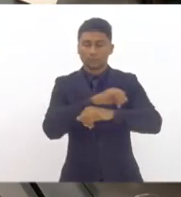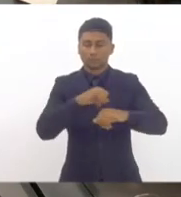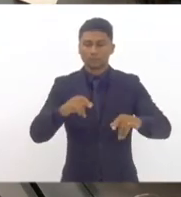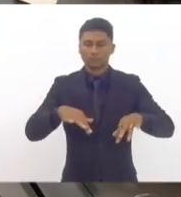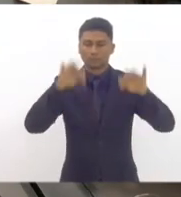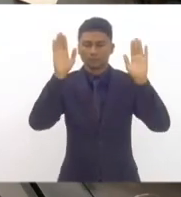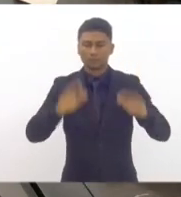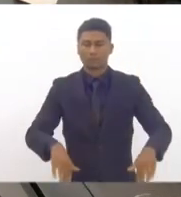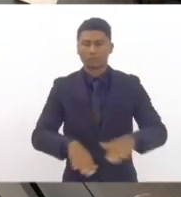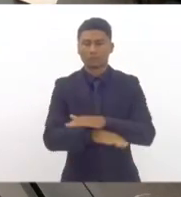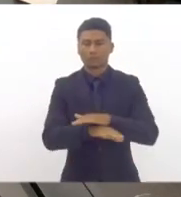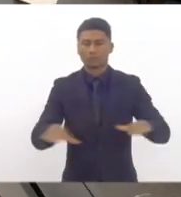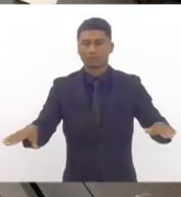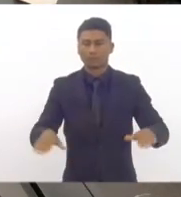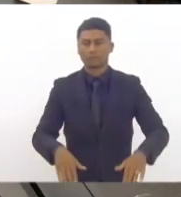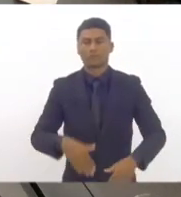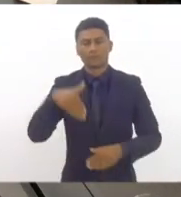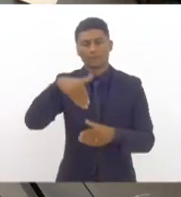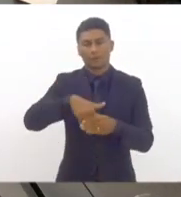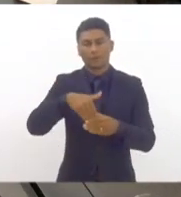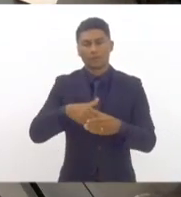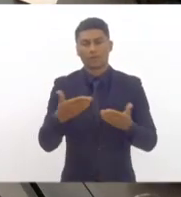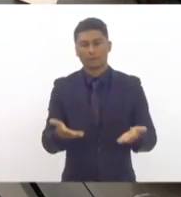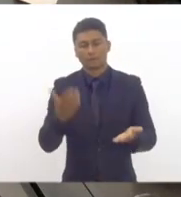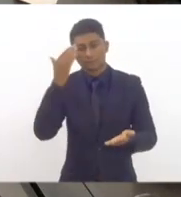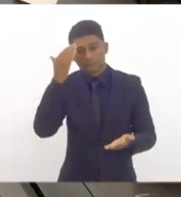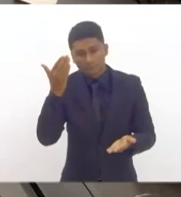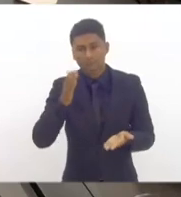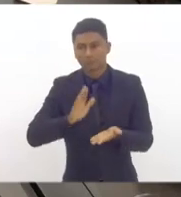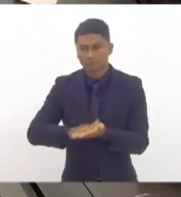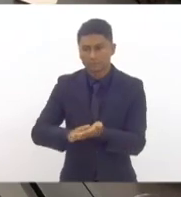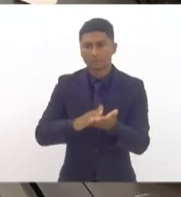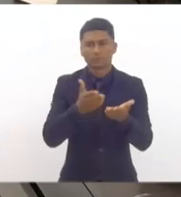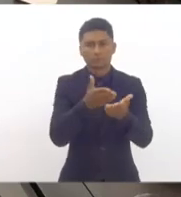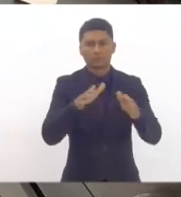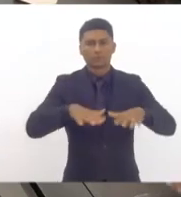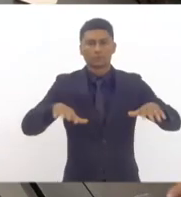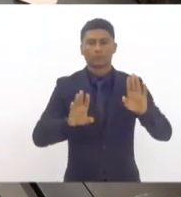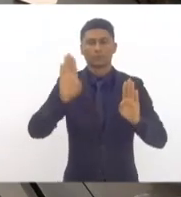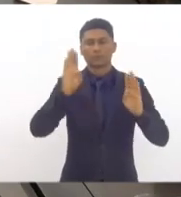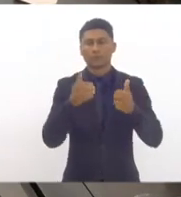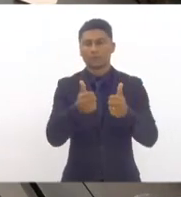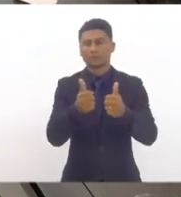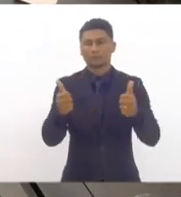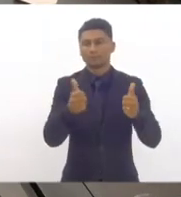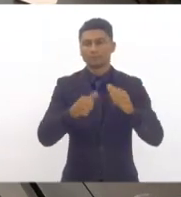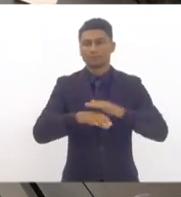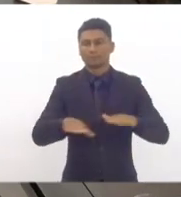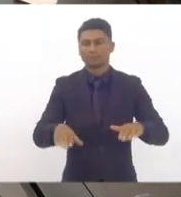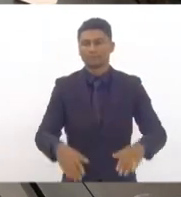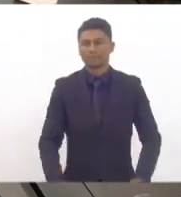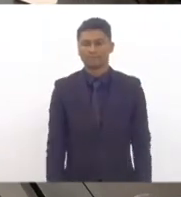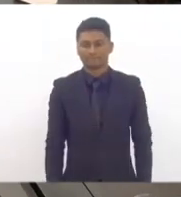encerrado, então, esse processo eleitoral. Muito obrigado e parabéns a todos os candidatos aqui presentes.